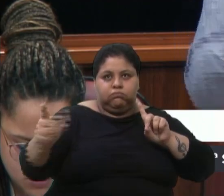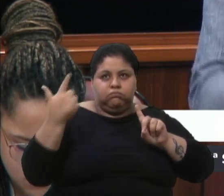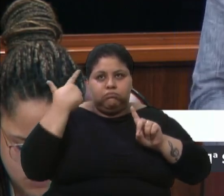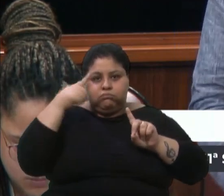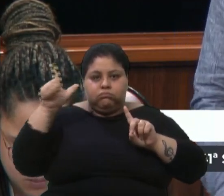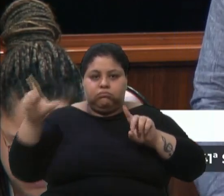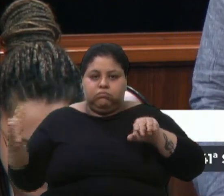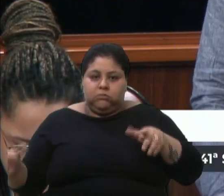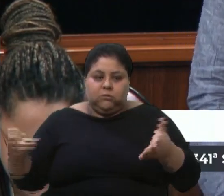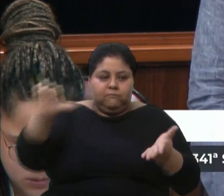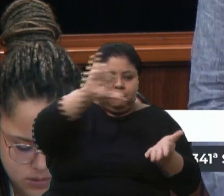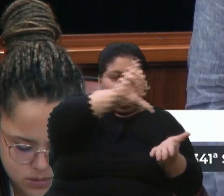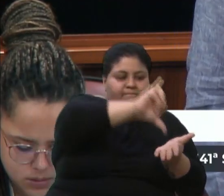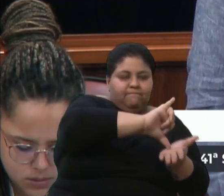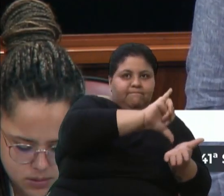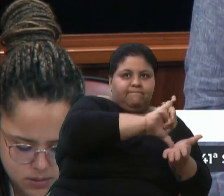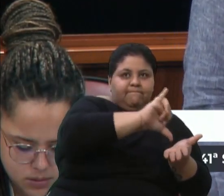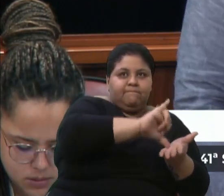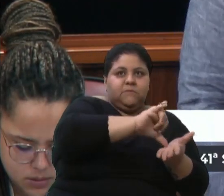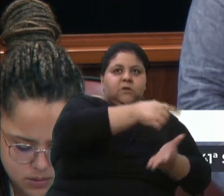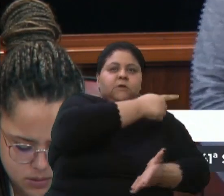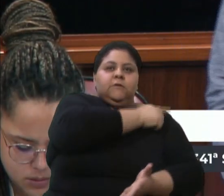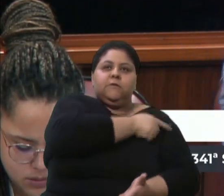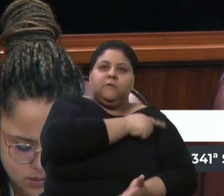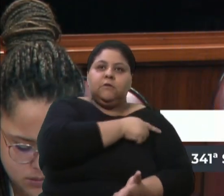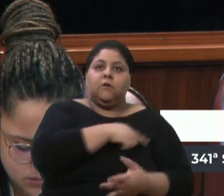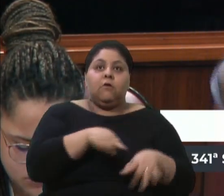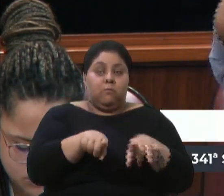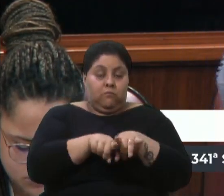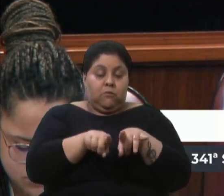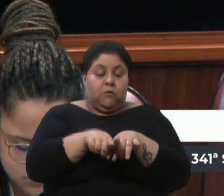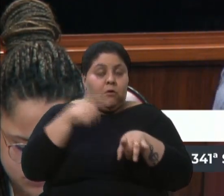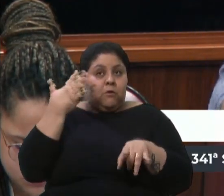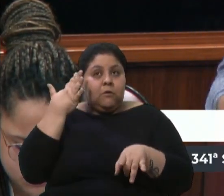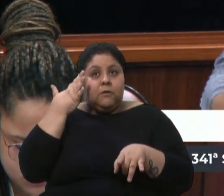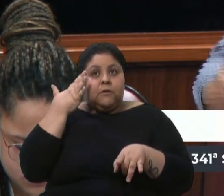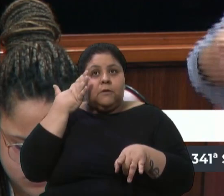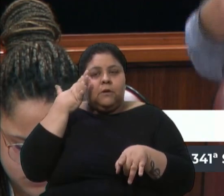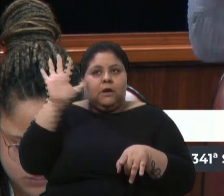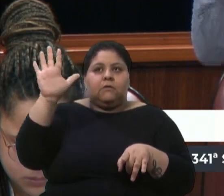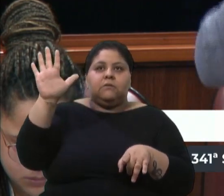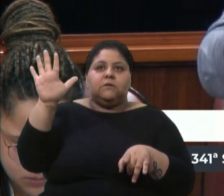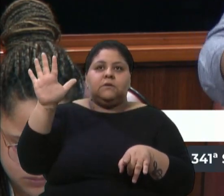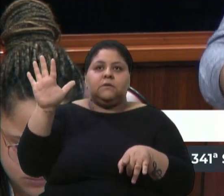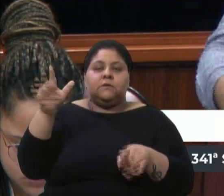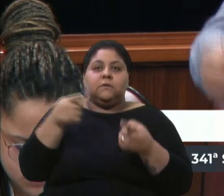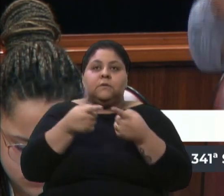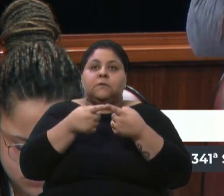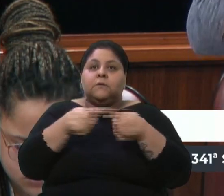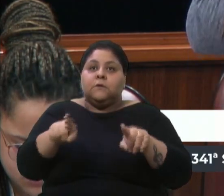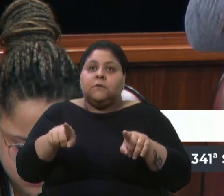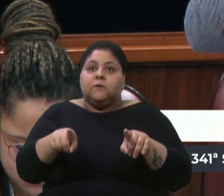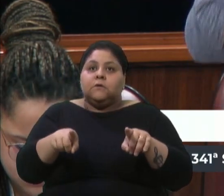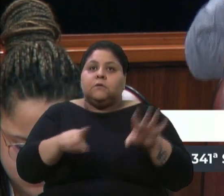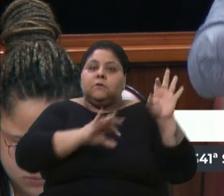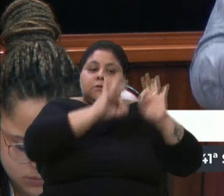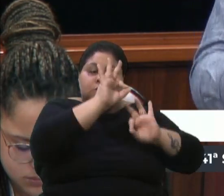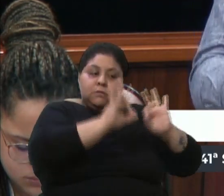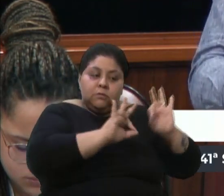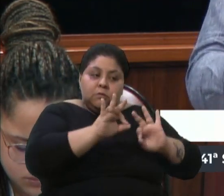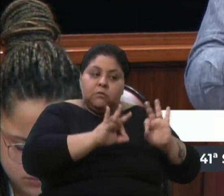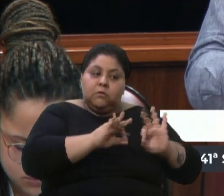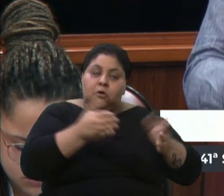poder concluir o seu ensino fundamental. Porque é isso que acontece. Mas, com essas ações e com o que essa